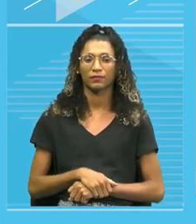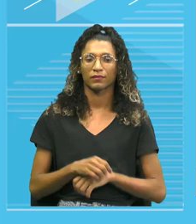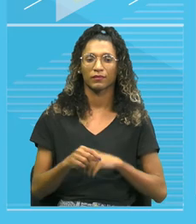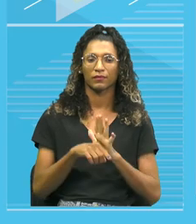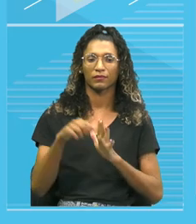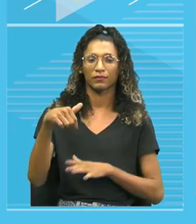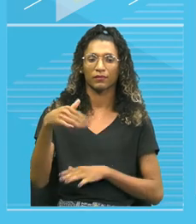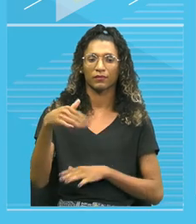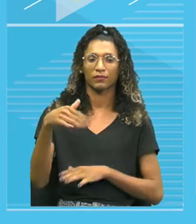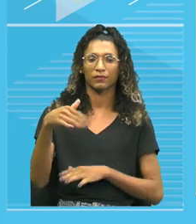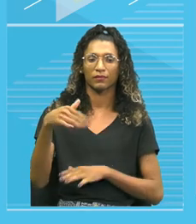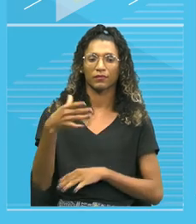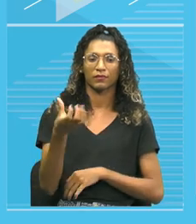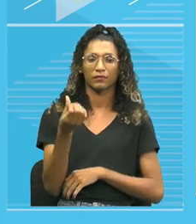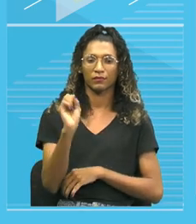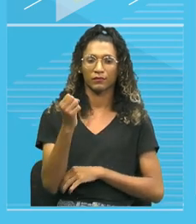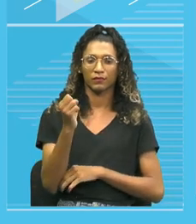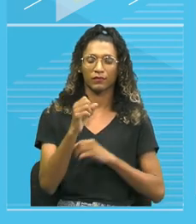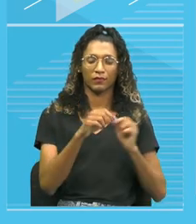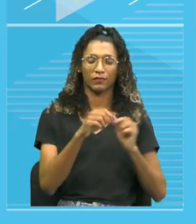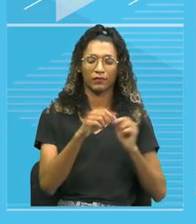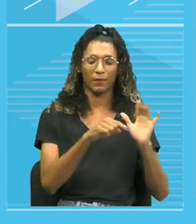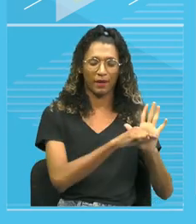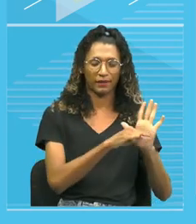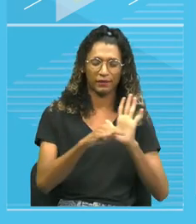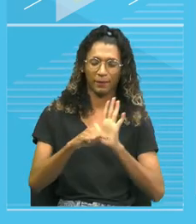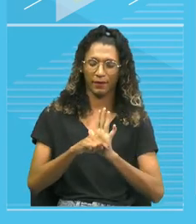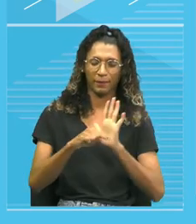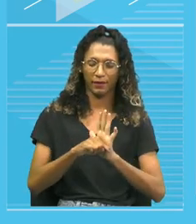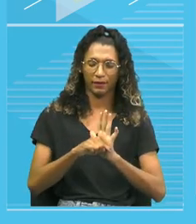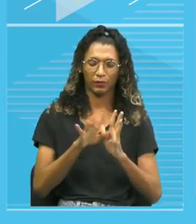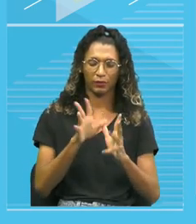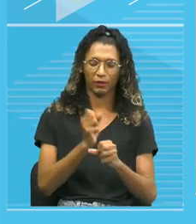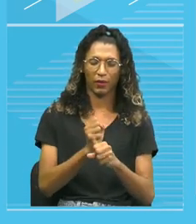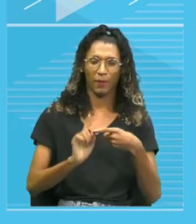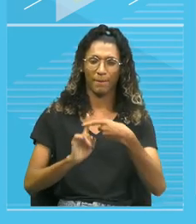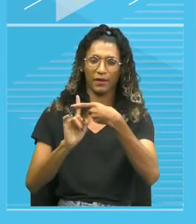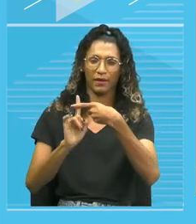aqui menos com mais dá menos menos 12